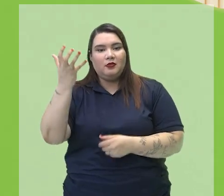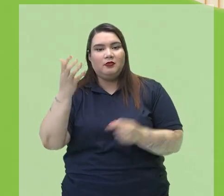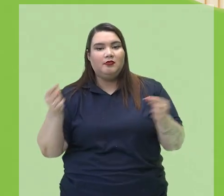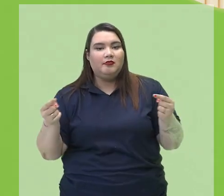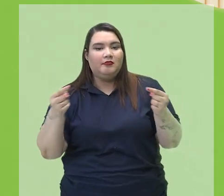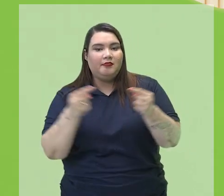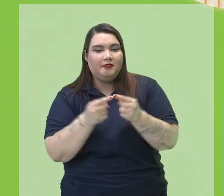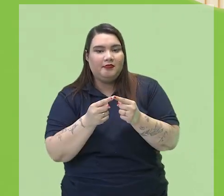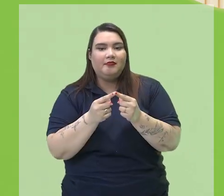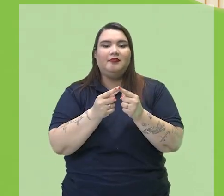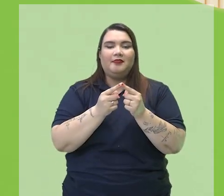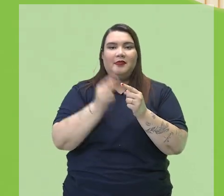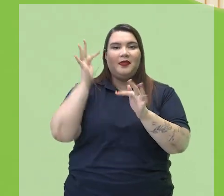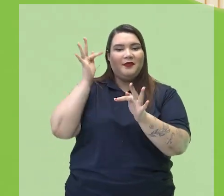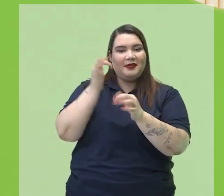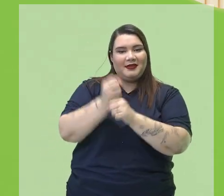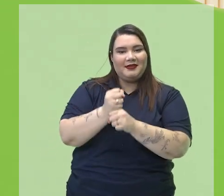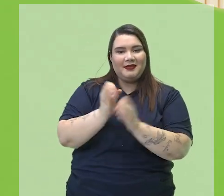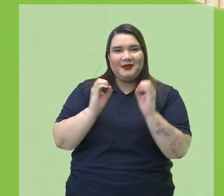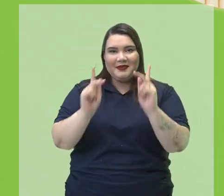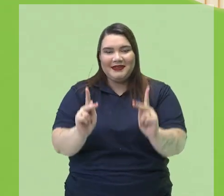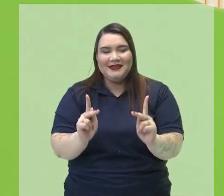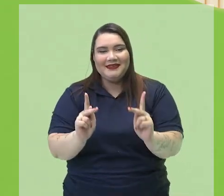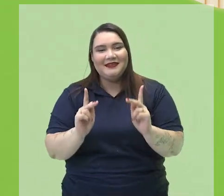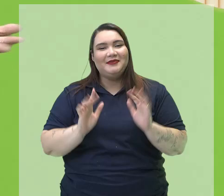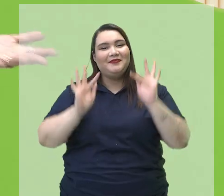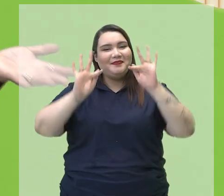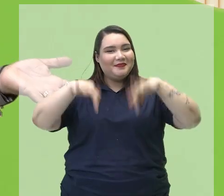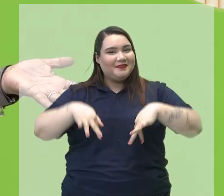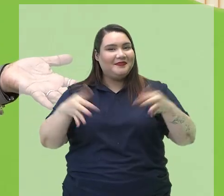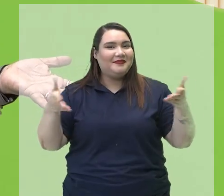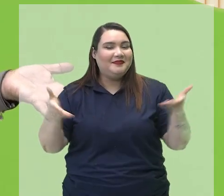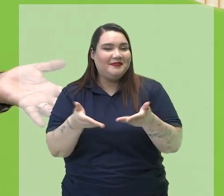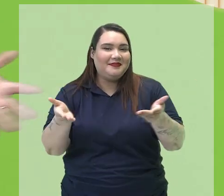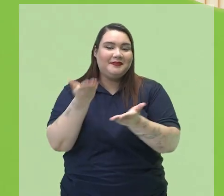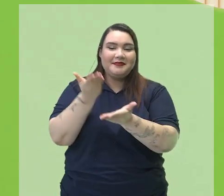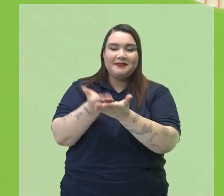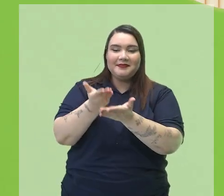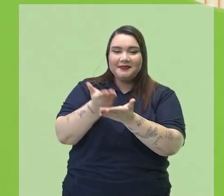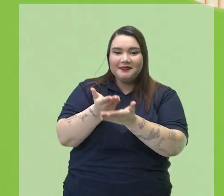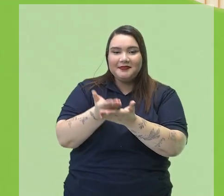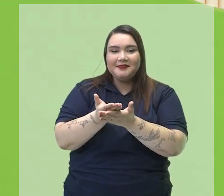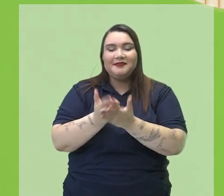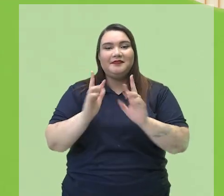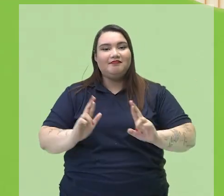de fenômenos envolvidos com a física. Pessoal, chegamos ao